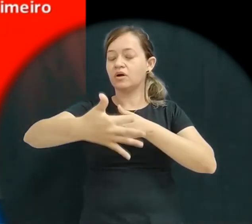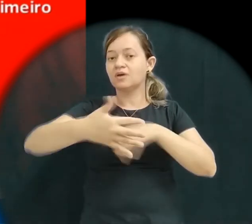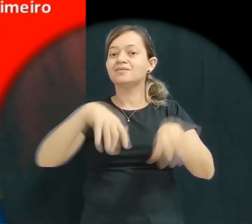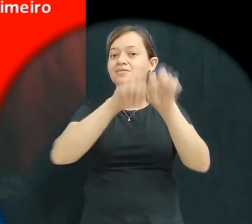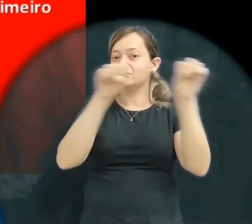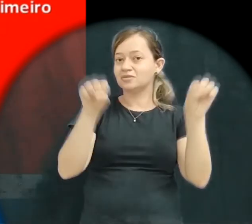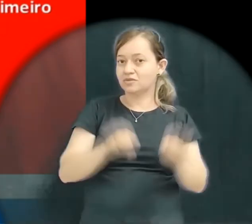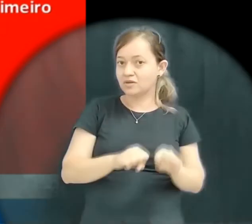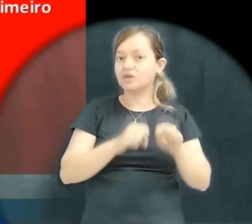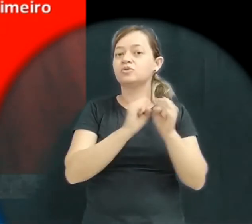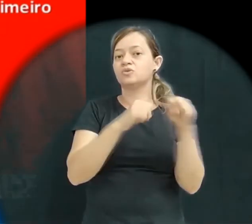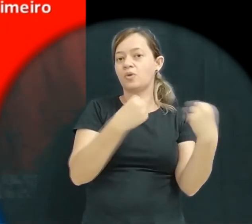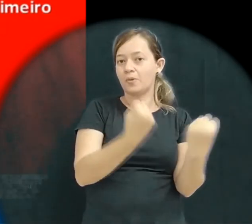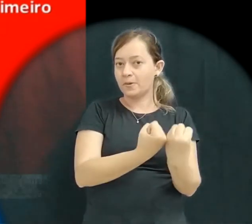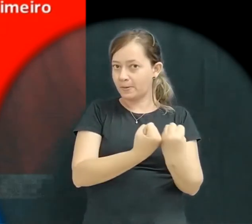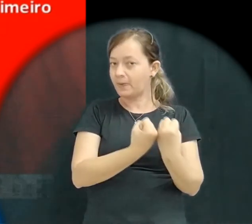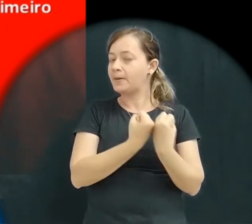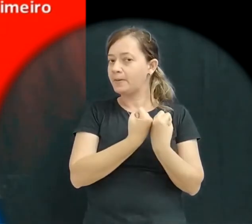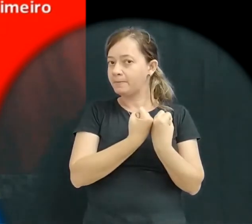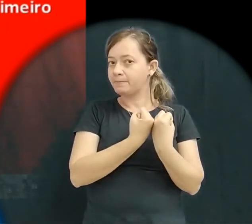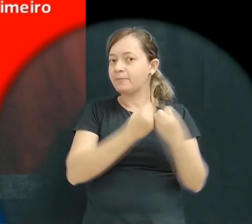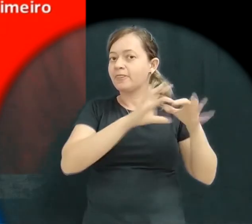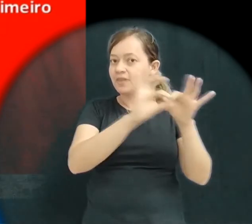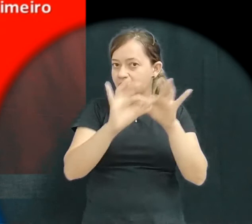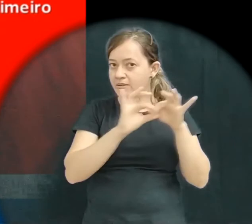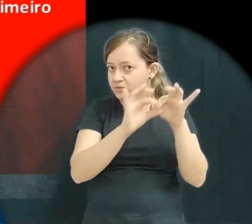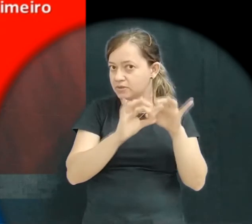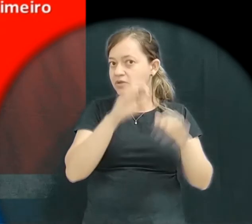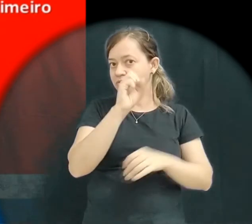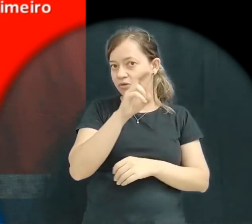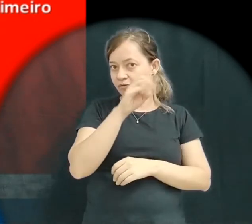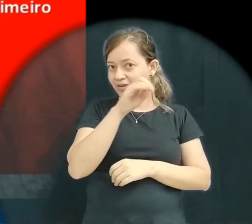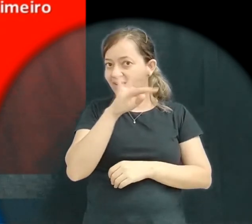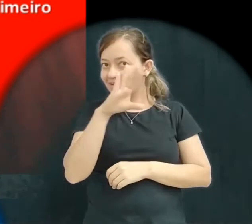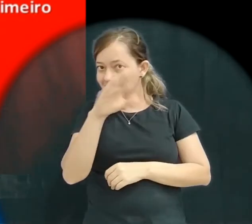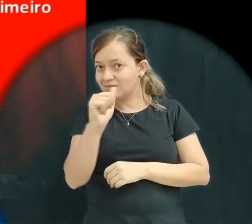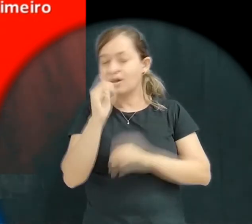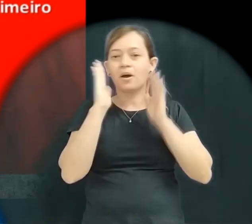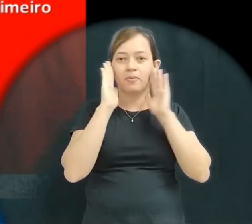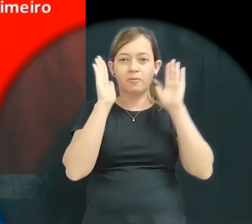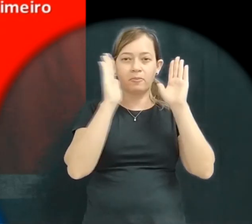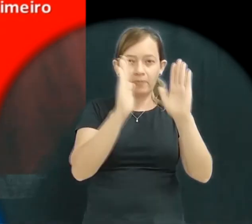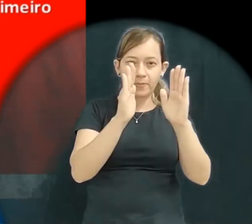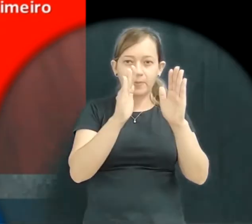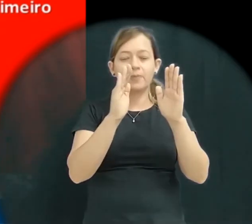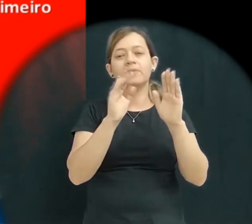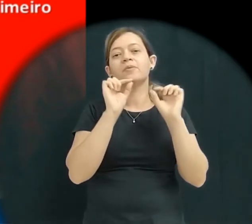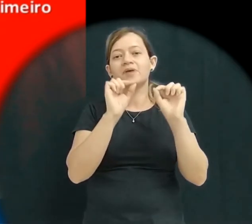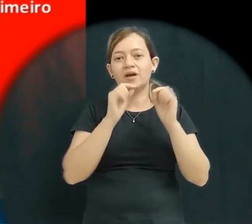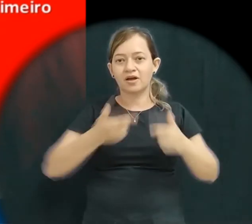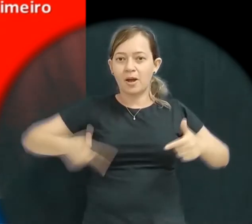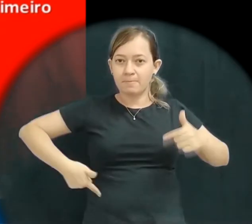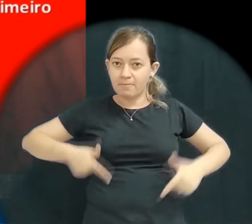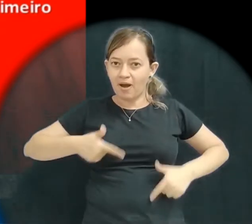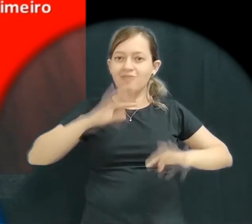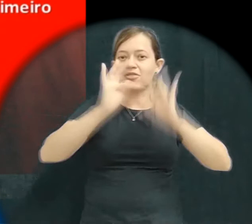do sistema socialista soviético de priorizar a indústria de base, priorizar